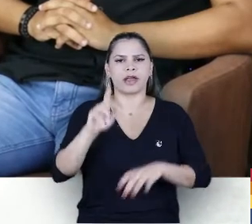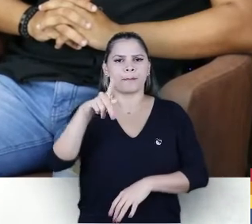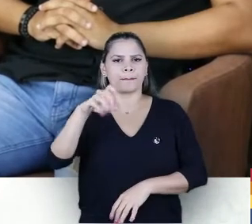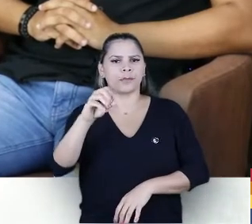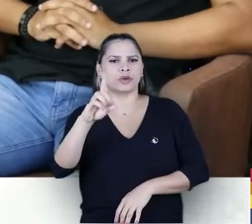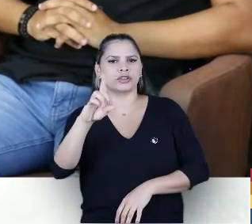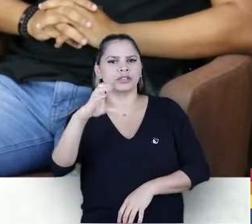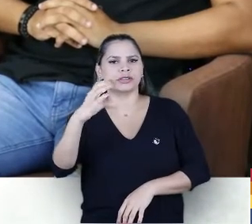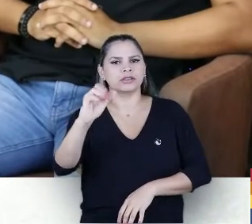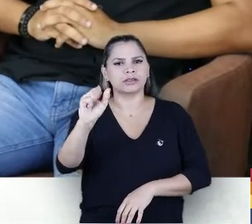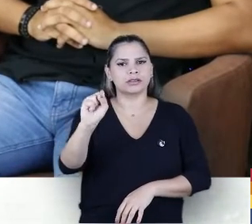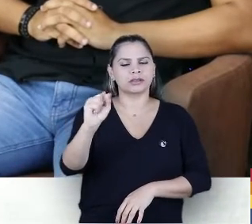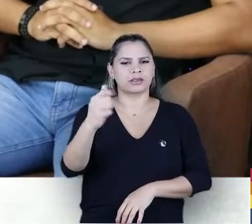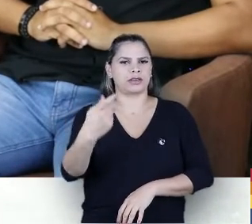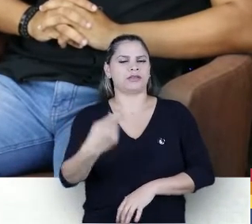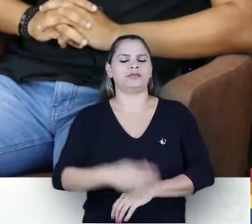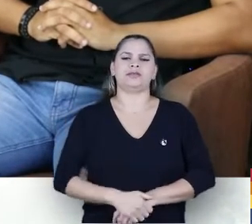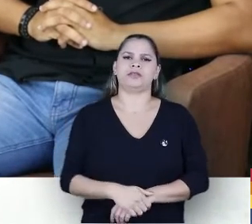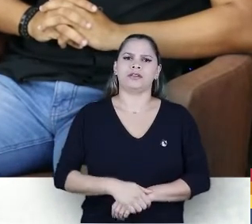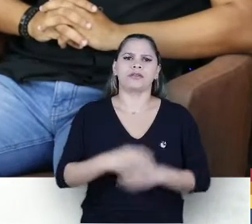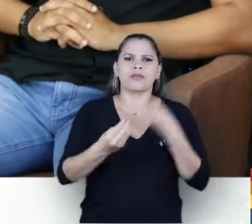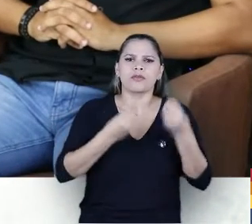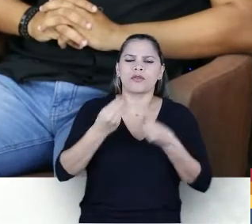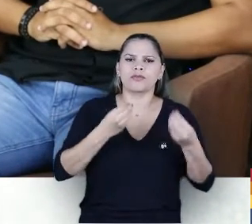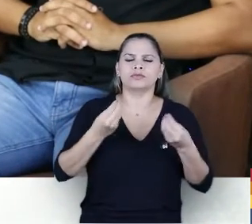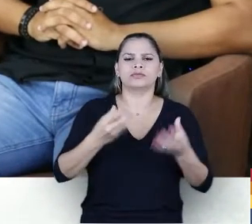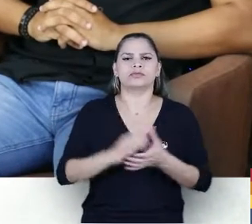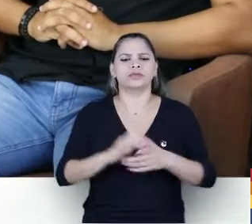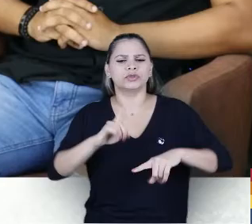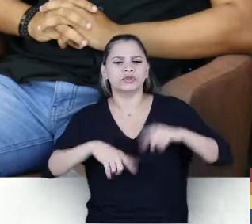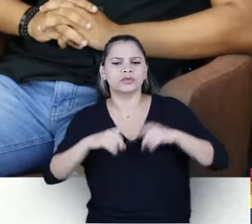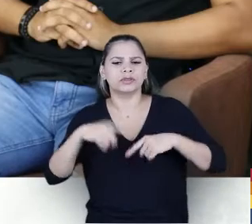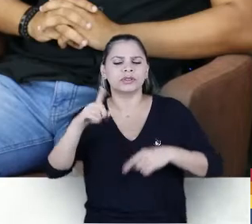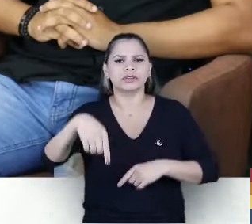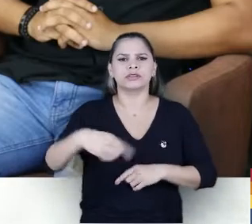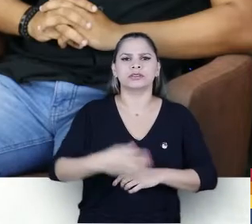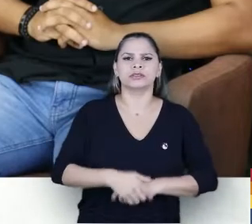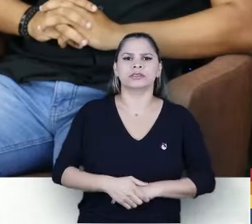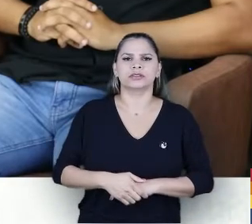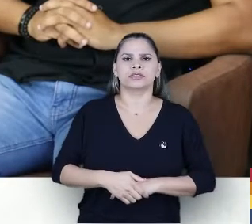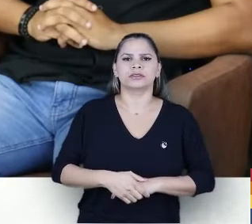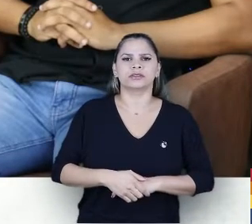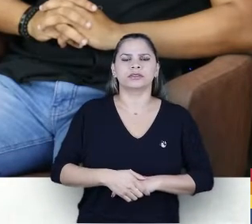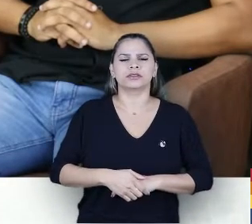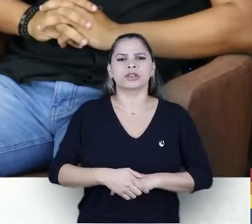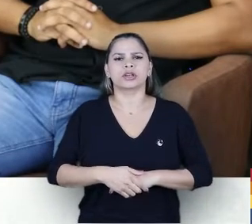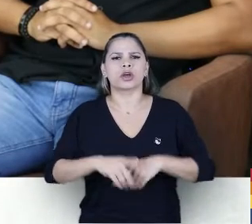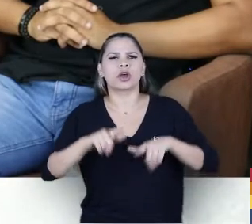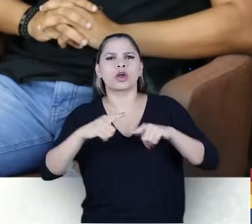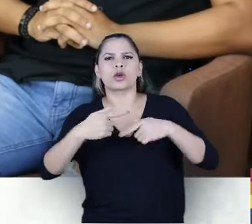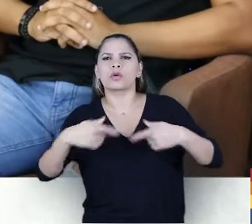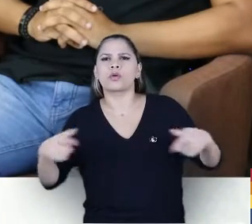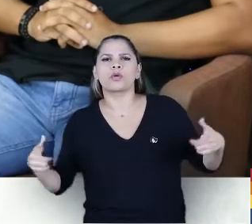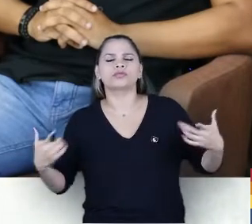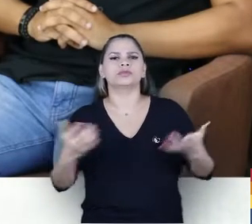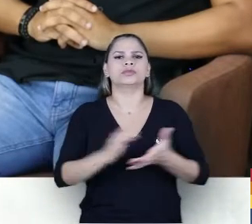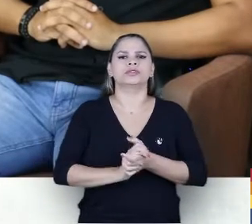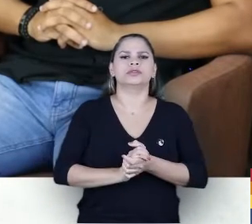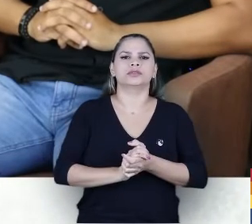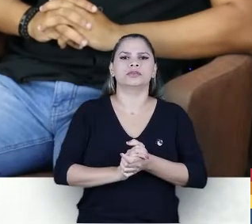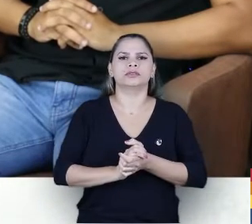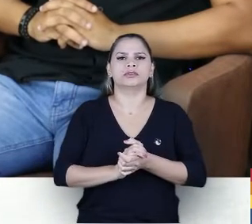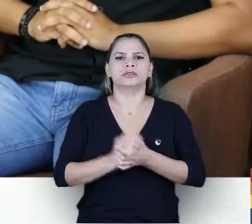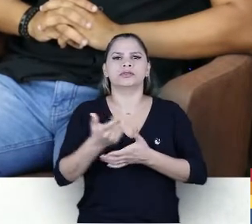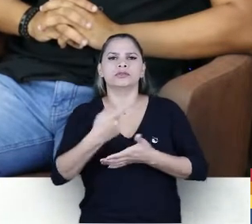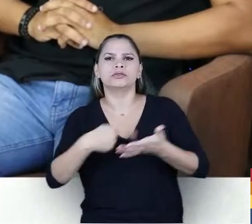né? Professor de biologia quer trabalhar podcast. Então, por que eu não posso ajudar a instrumentalizar aquilo,